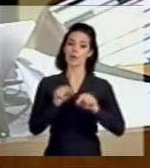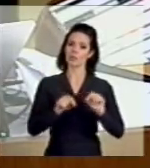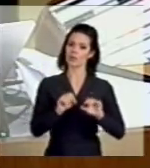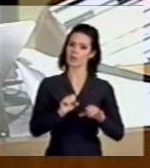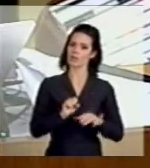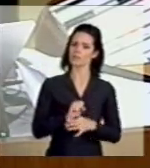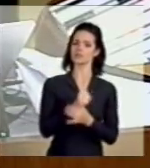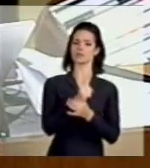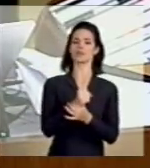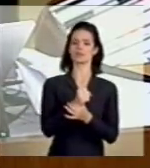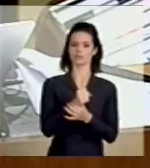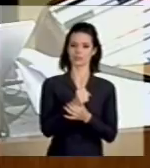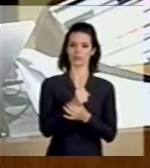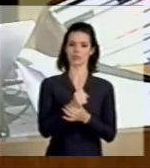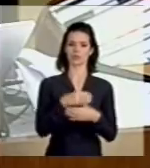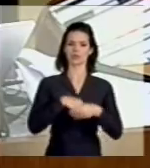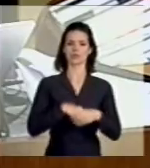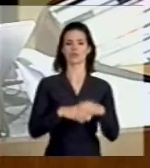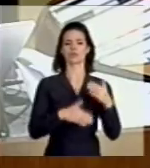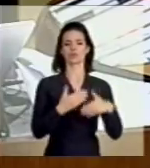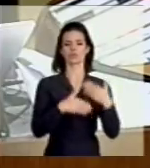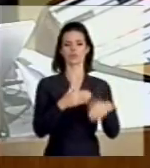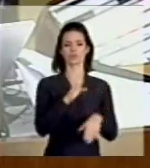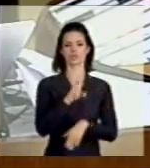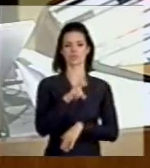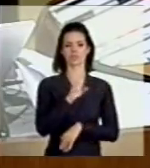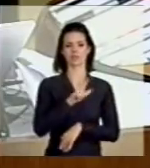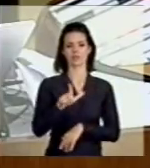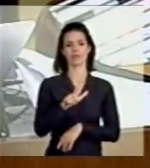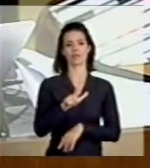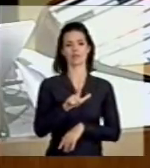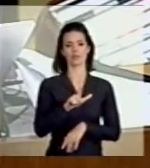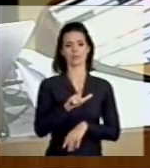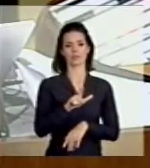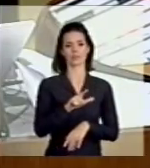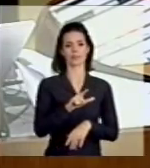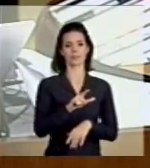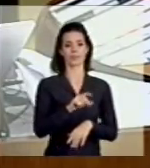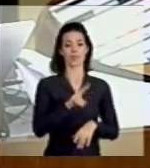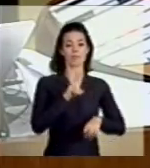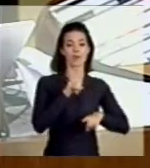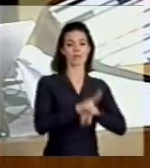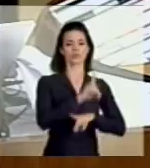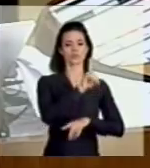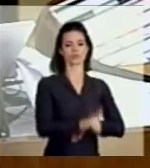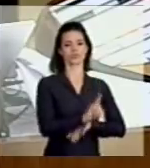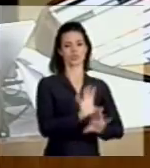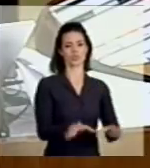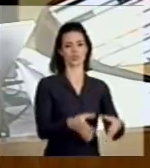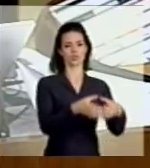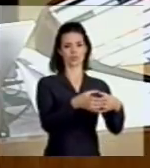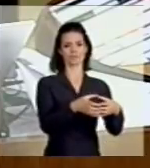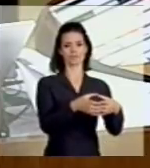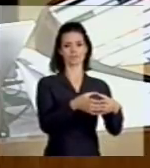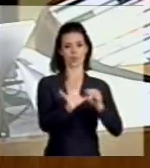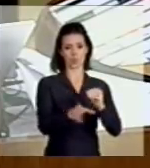dentre outras existentes, do processo civil para proteger os interesses de natureza coletiva. A esta salvaguarda somam-se